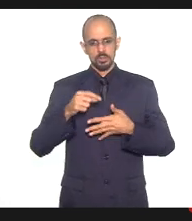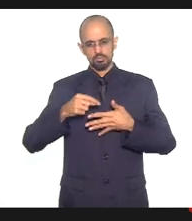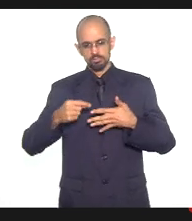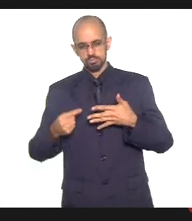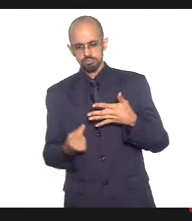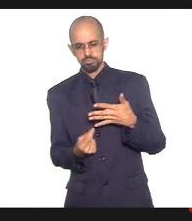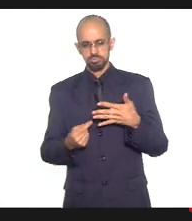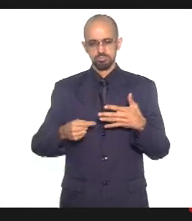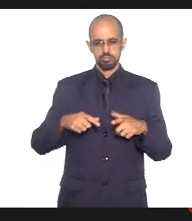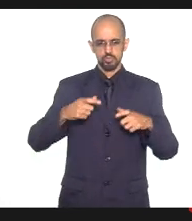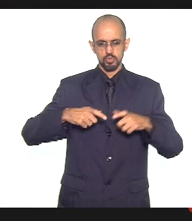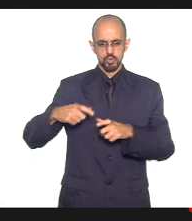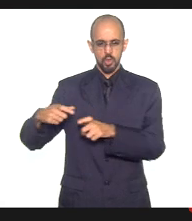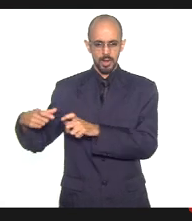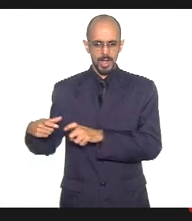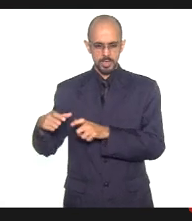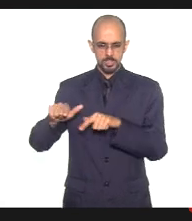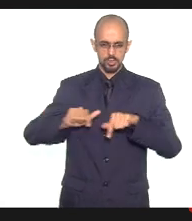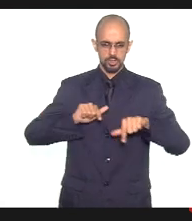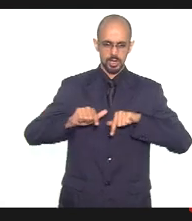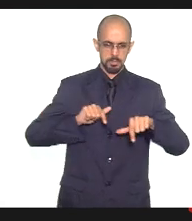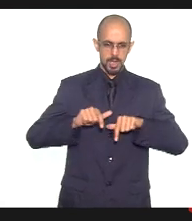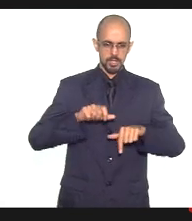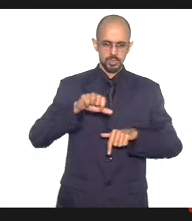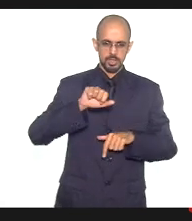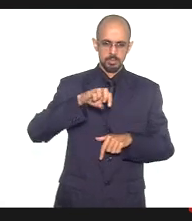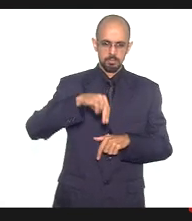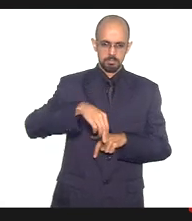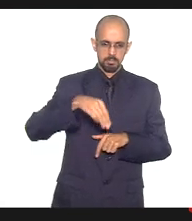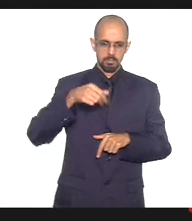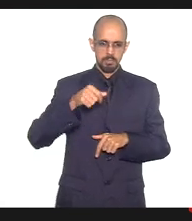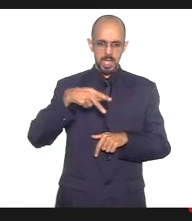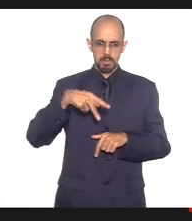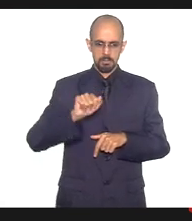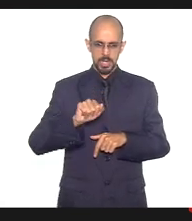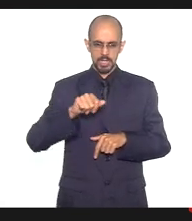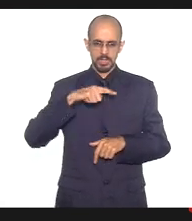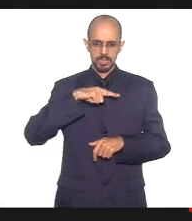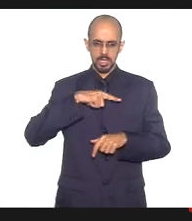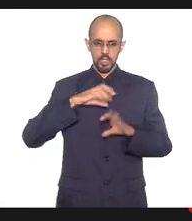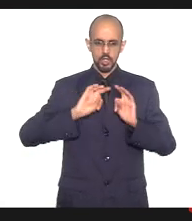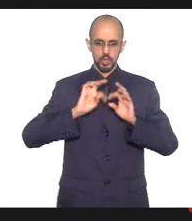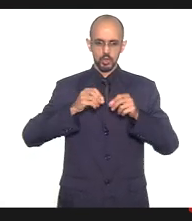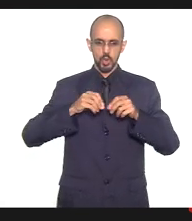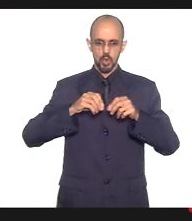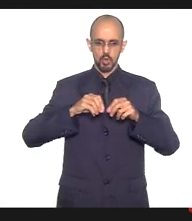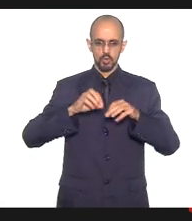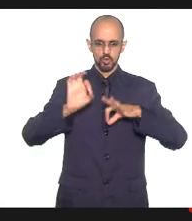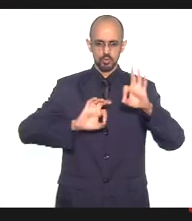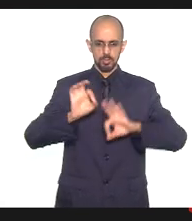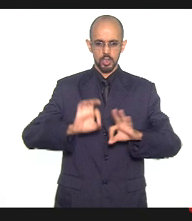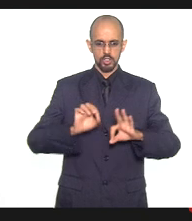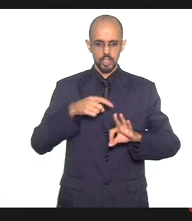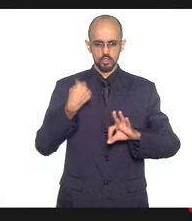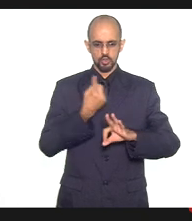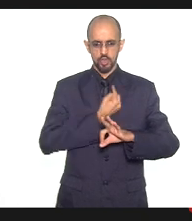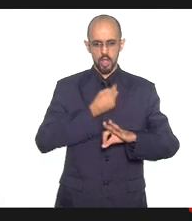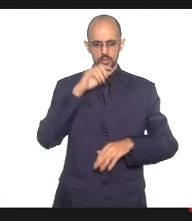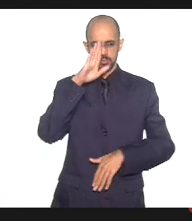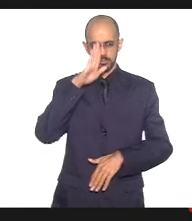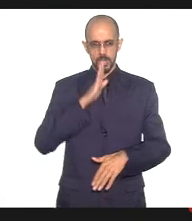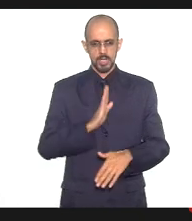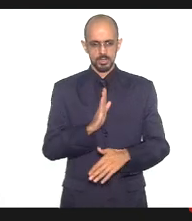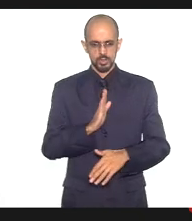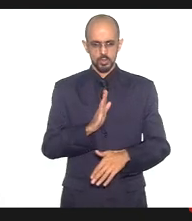né? Então, esse mapa ele inclui todos os nossos projetos aqui no Brasil, os negócios da Shell no Brasil.